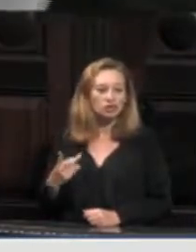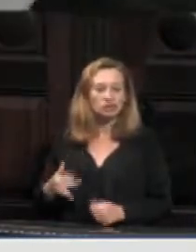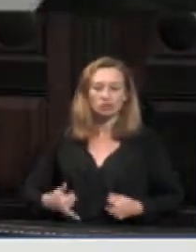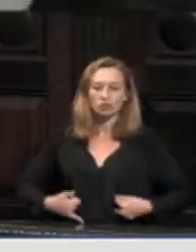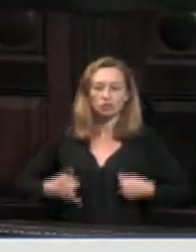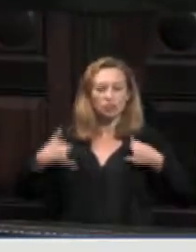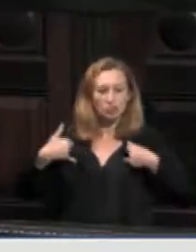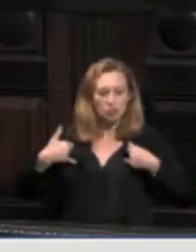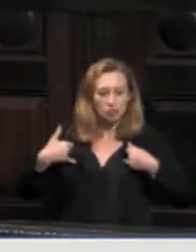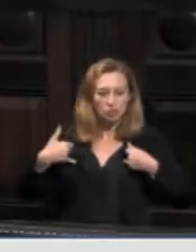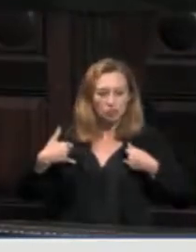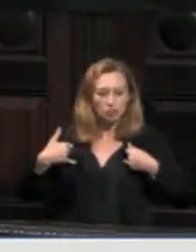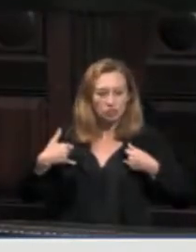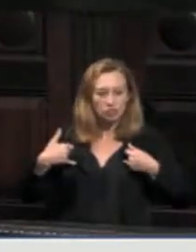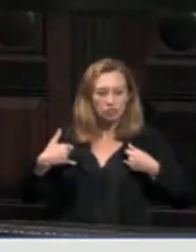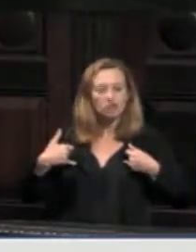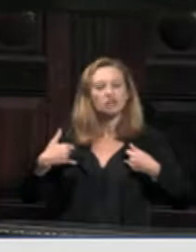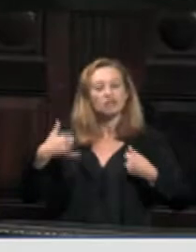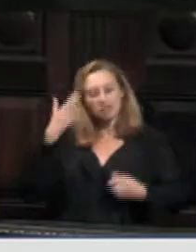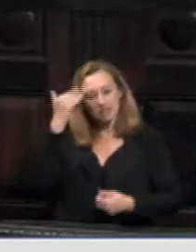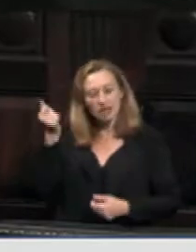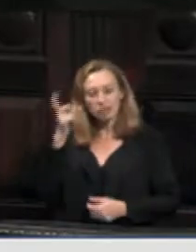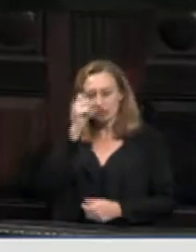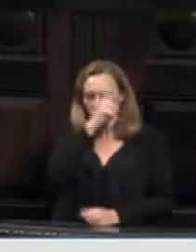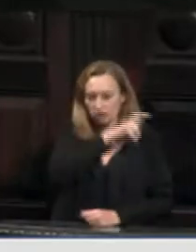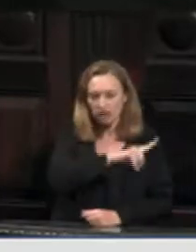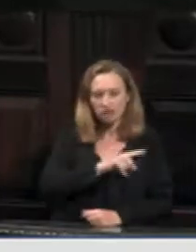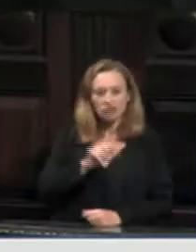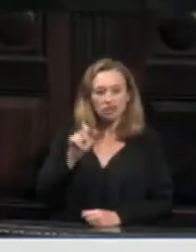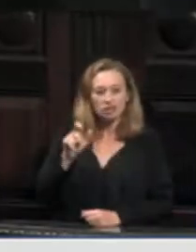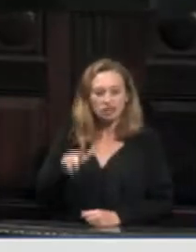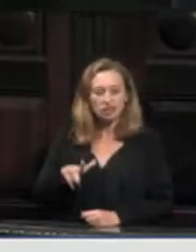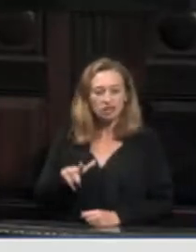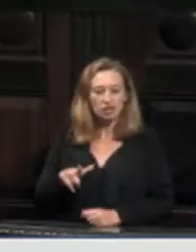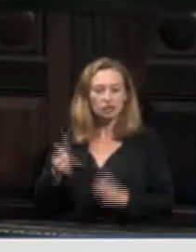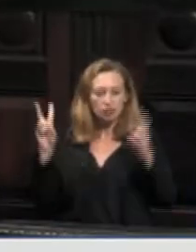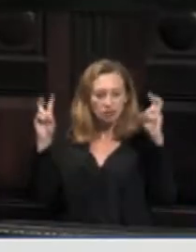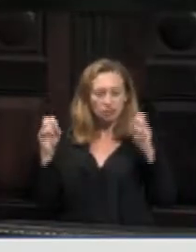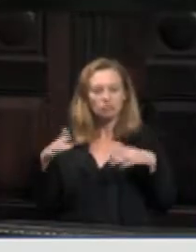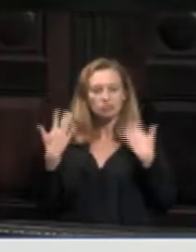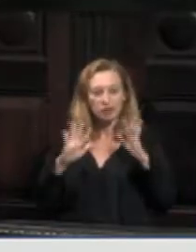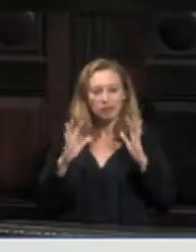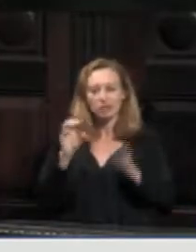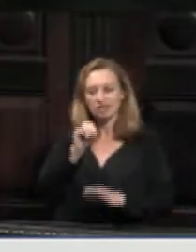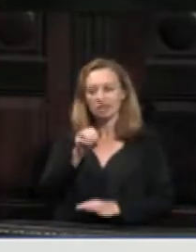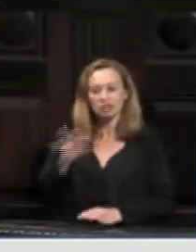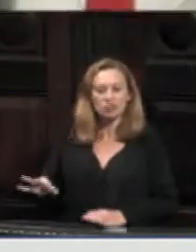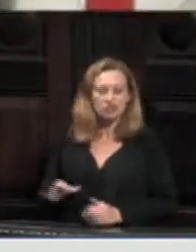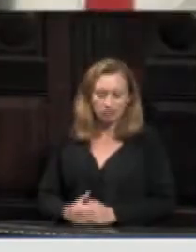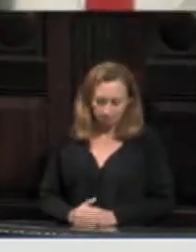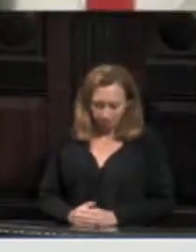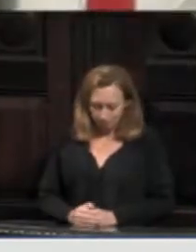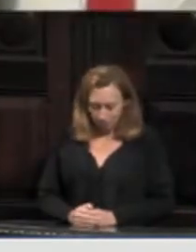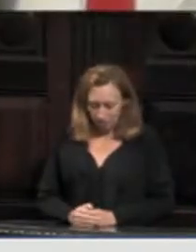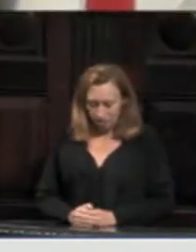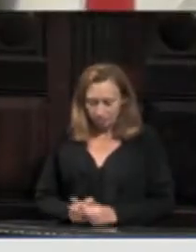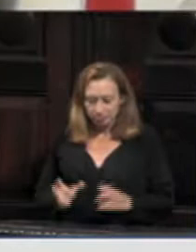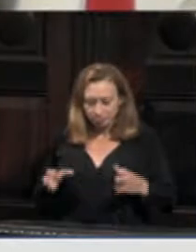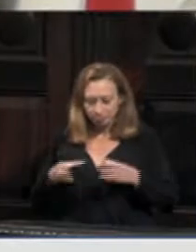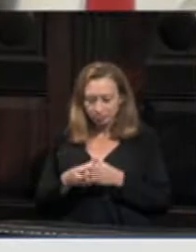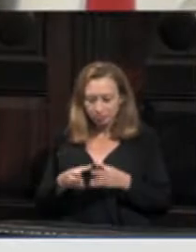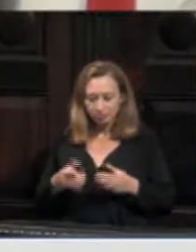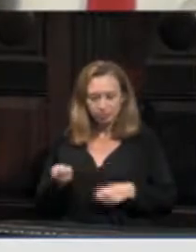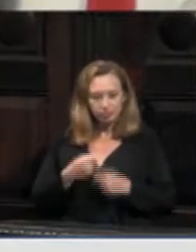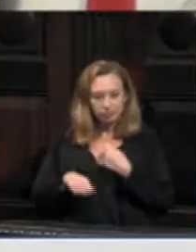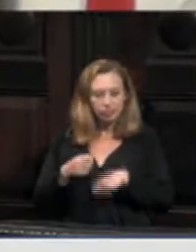de Esporte, sabem a dificuldade dessa contrapartida. Então, parabéns, 0. Pela Comissão de Economia, deputado